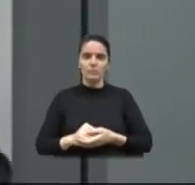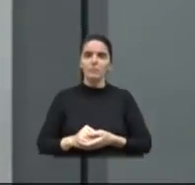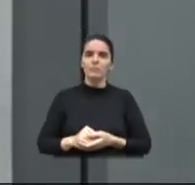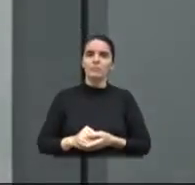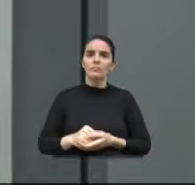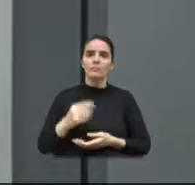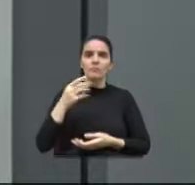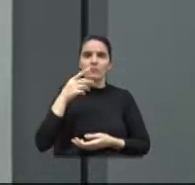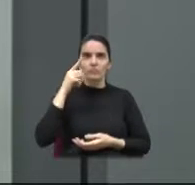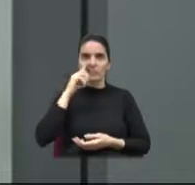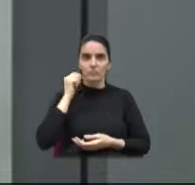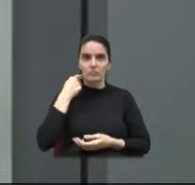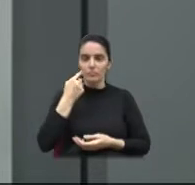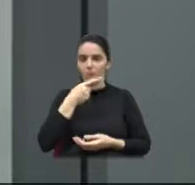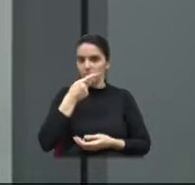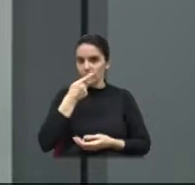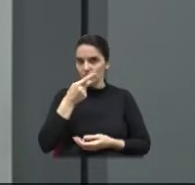essa